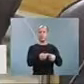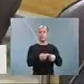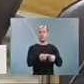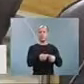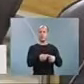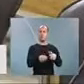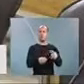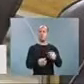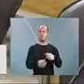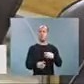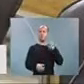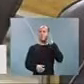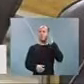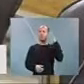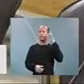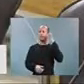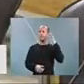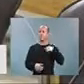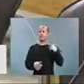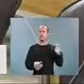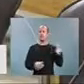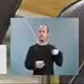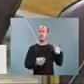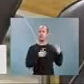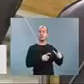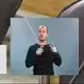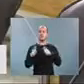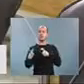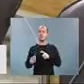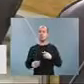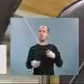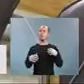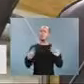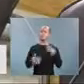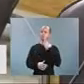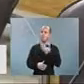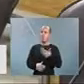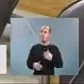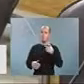imagine como não deve estar os outros lugares que aí estão. Então fica aqui o meu apelo